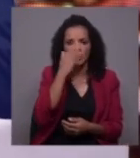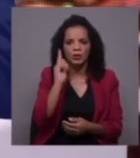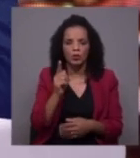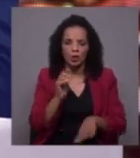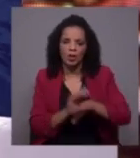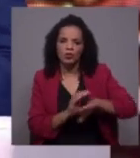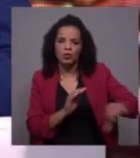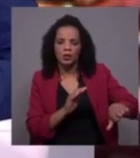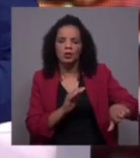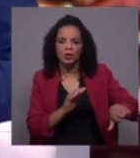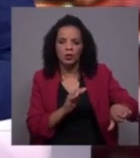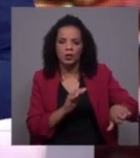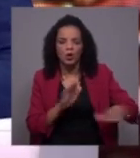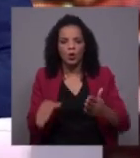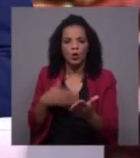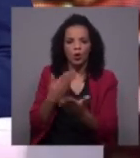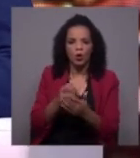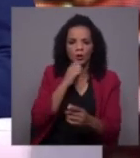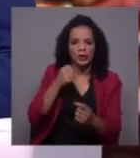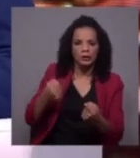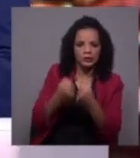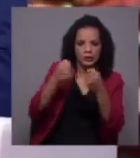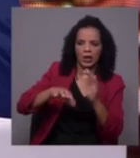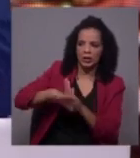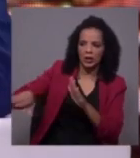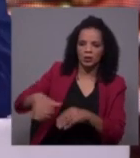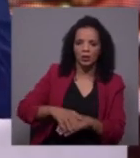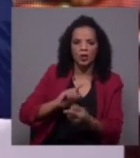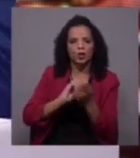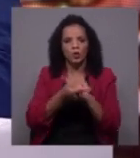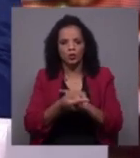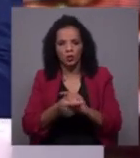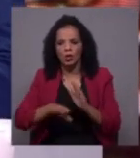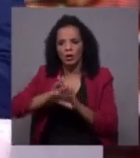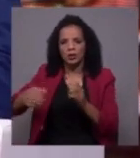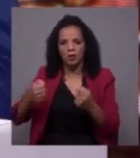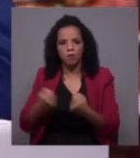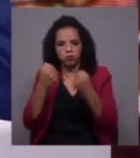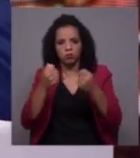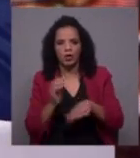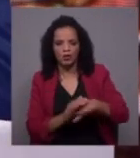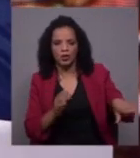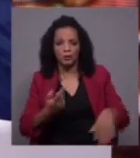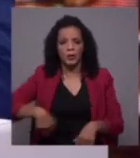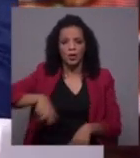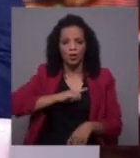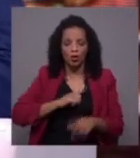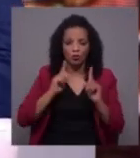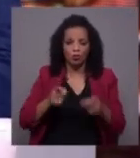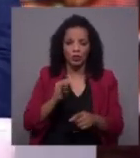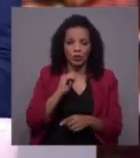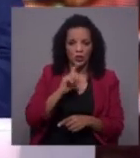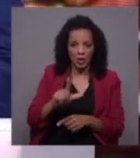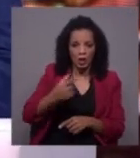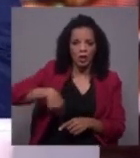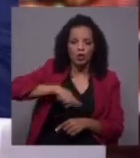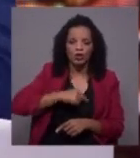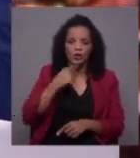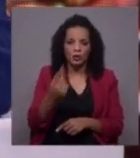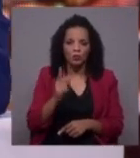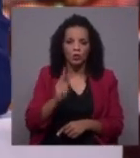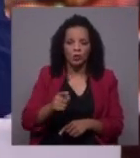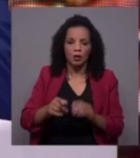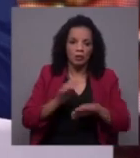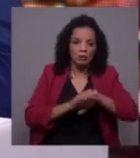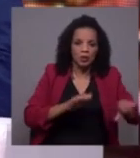esquerda concorre para combater a direita e a direita concorre para combater a esquerda. Ora, nós, desde o lançamento da Iniciativa Liberal, que afirmamos que não somos direita,